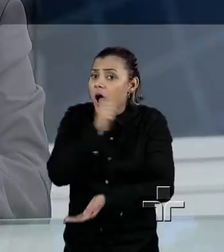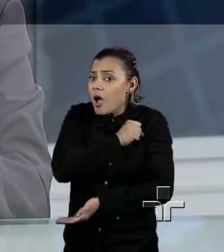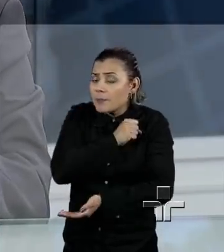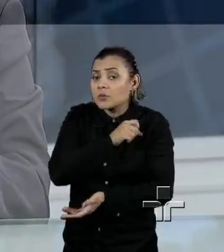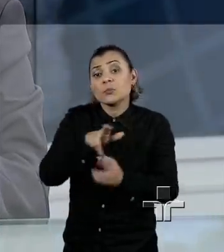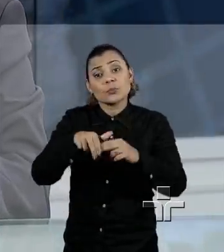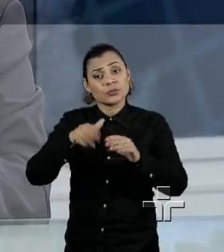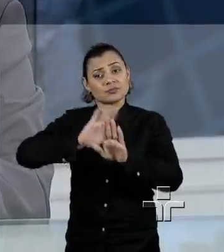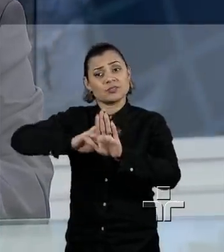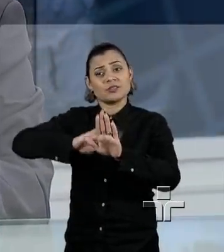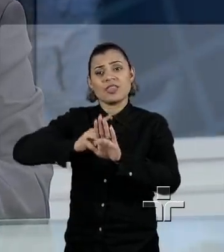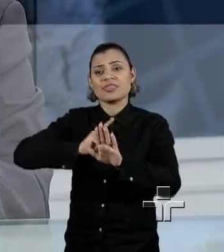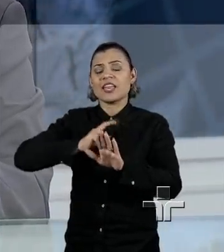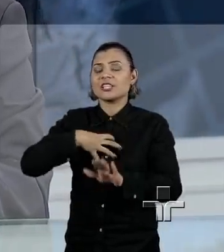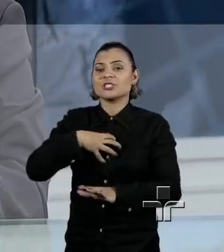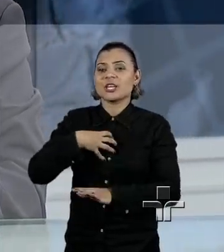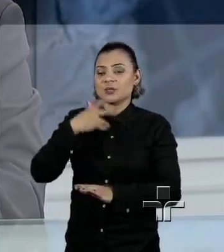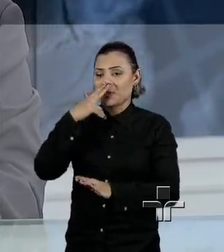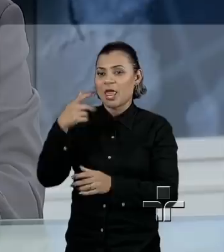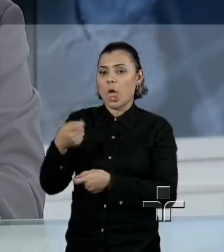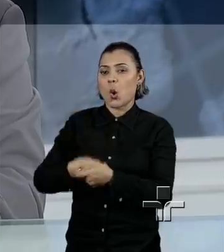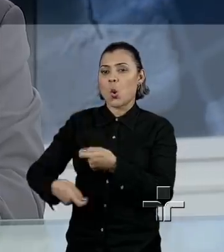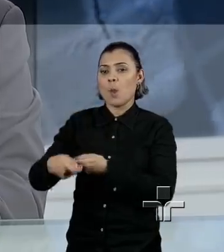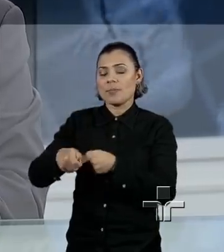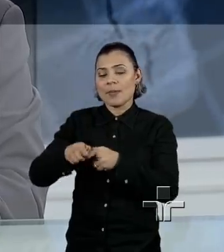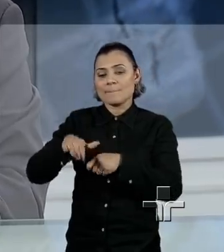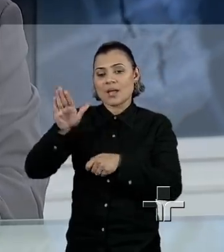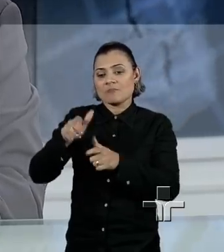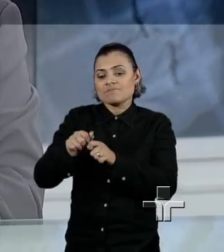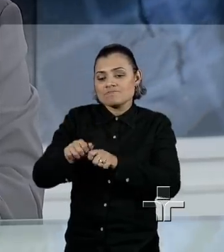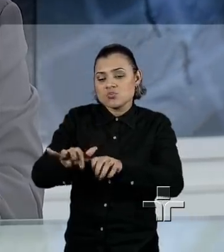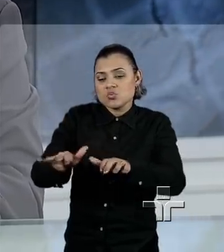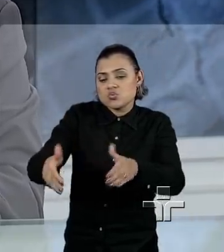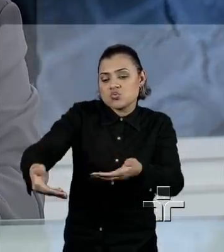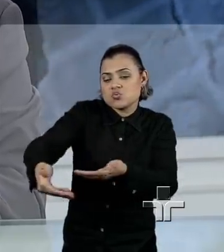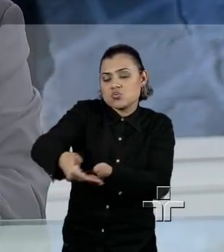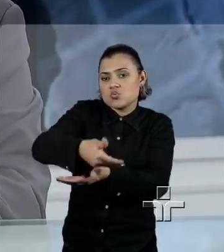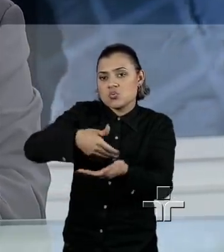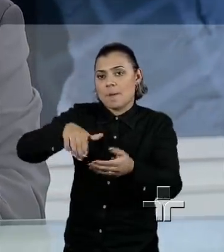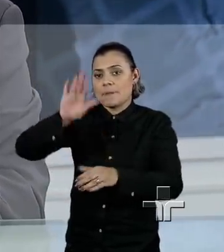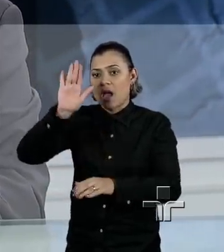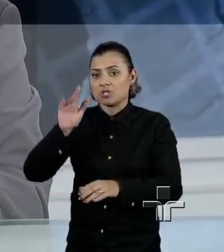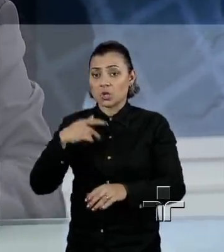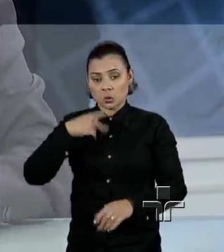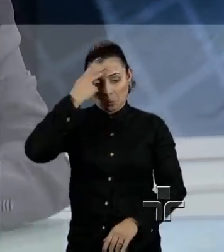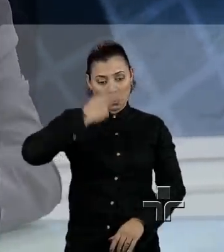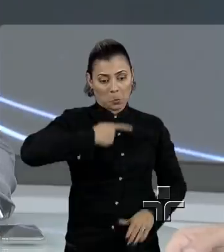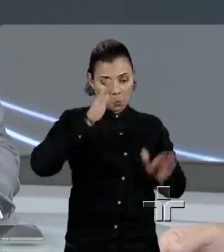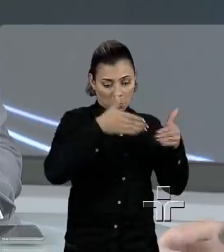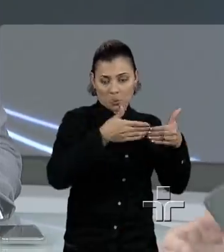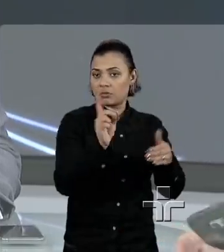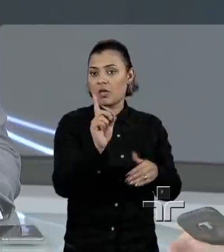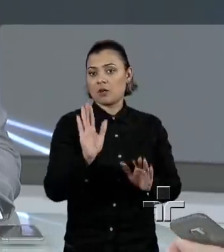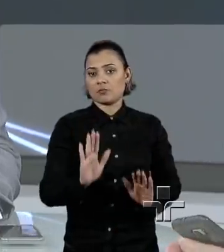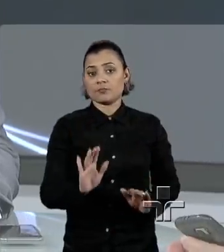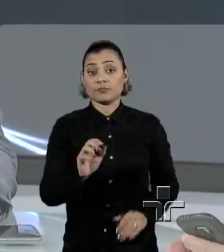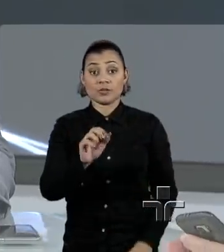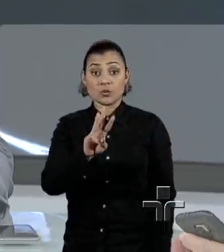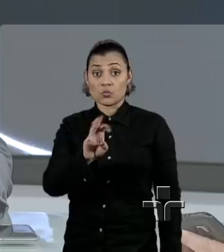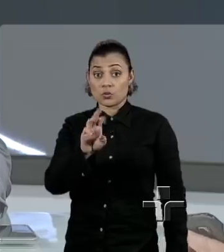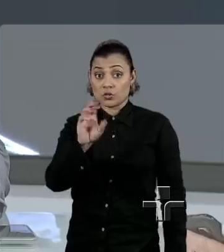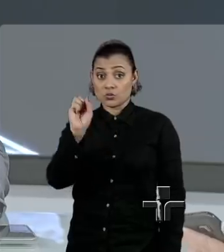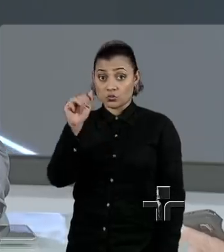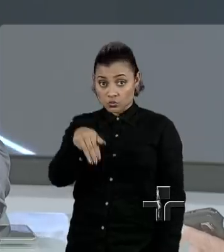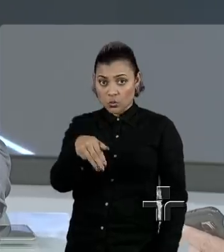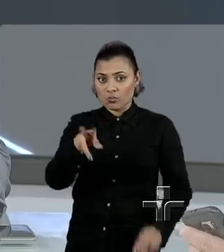envolve um sistema de uma economia mais expandida do que cada um ficar pensando na caixa. Muito bem, Wilson R. Mendes aqui para a gente